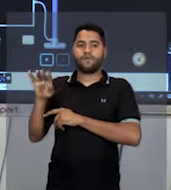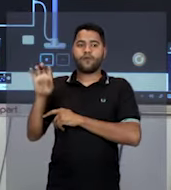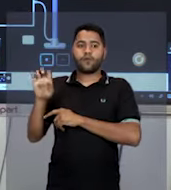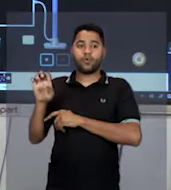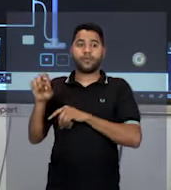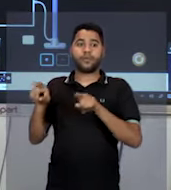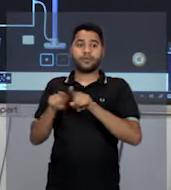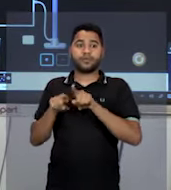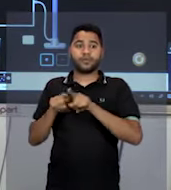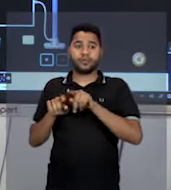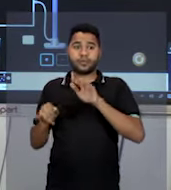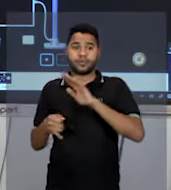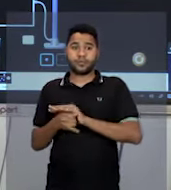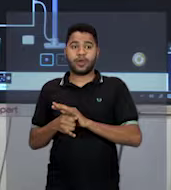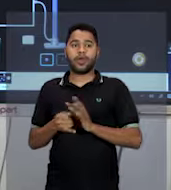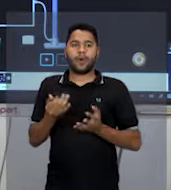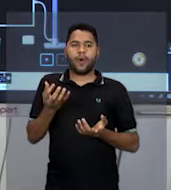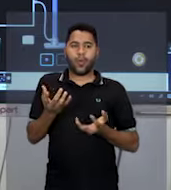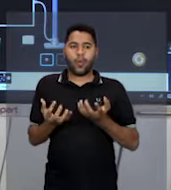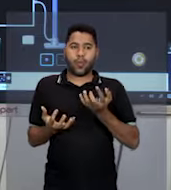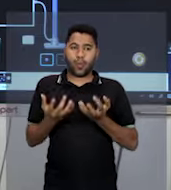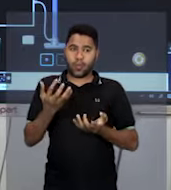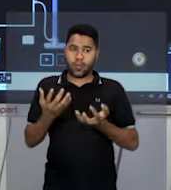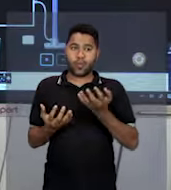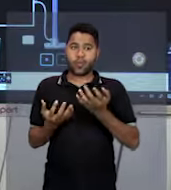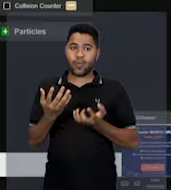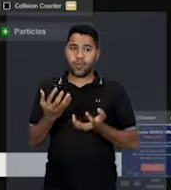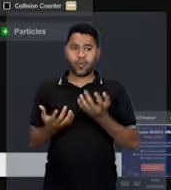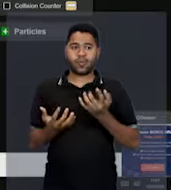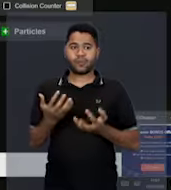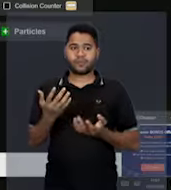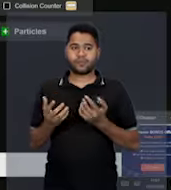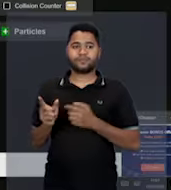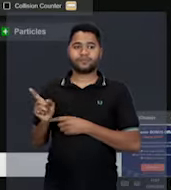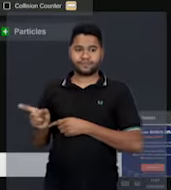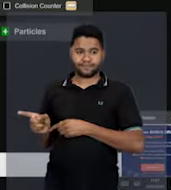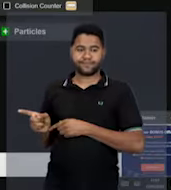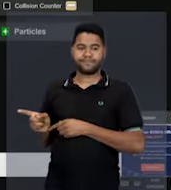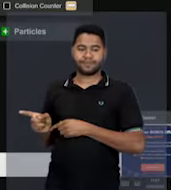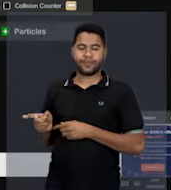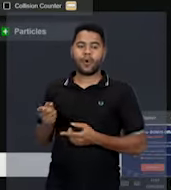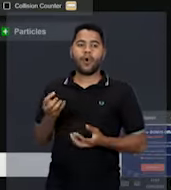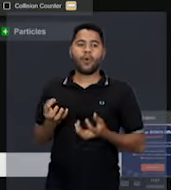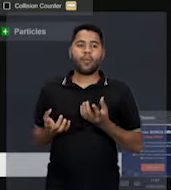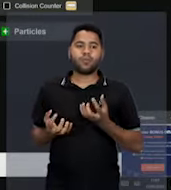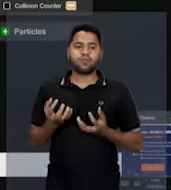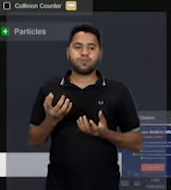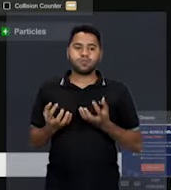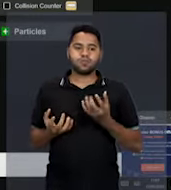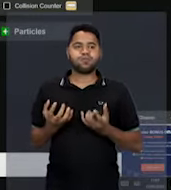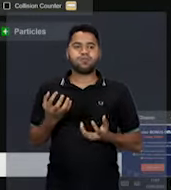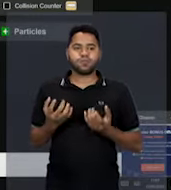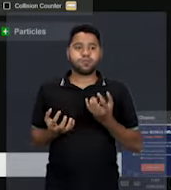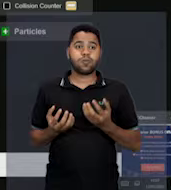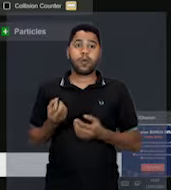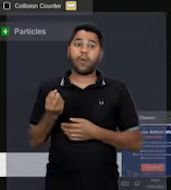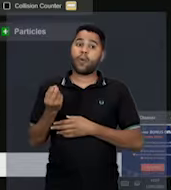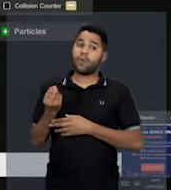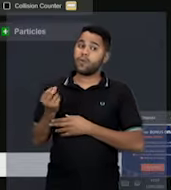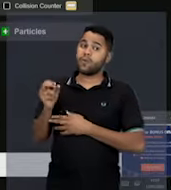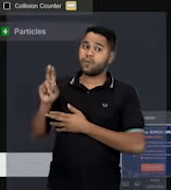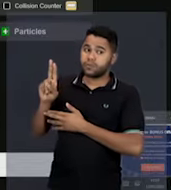eu posso aquecer o meu objeto, o meu gás que tiver aqui dentro do meu recipiente,